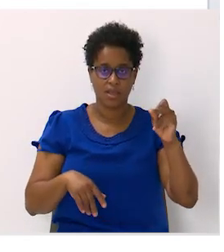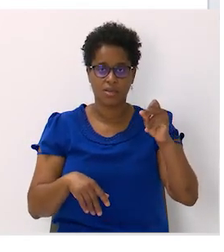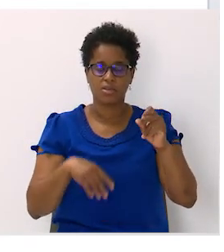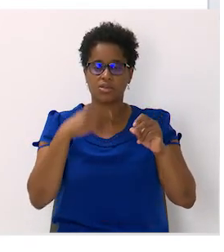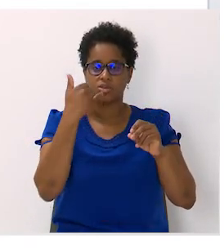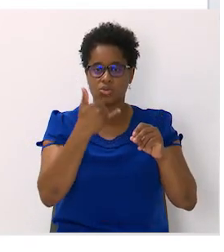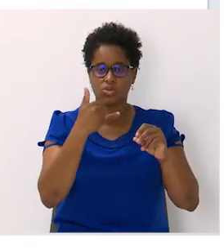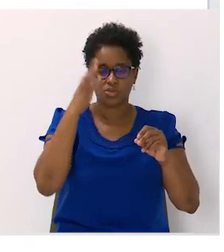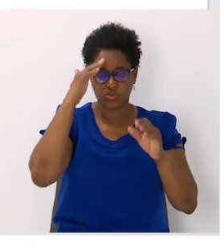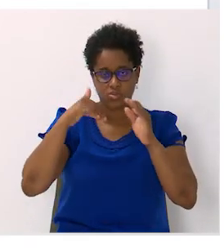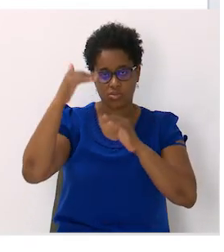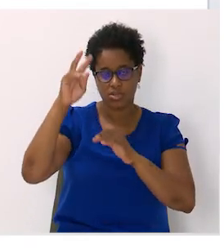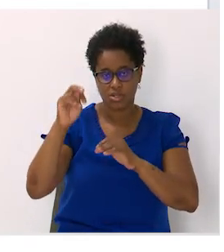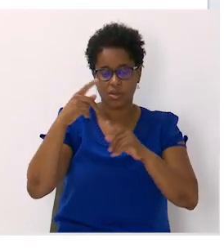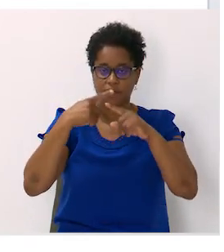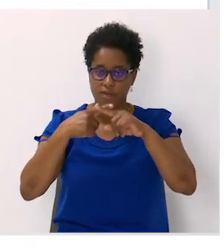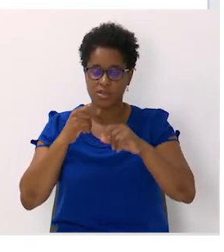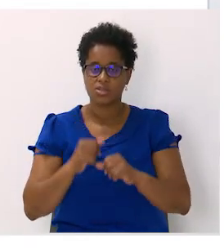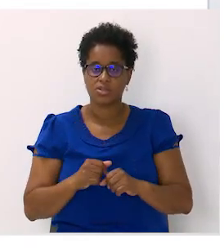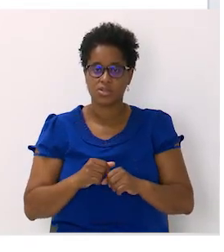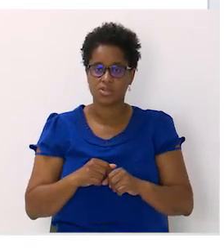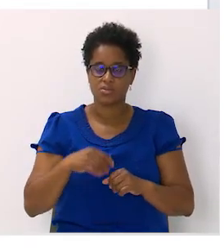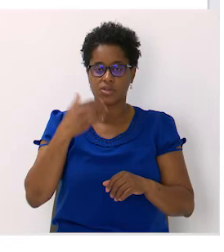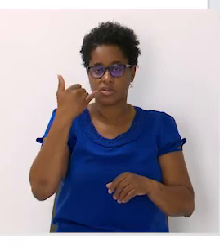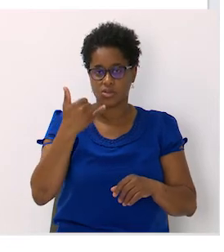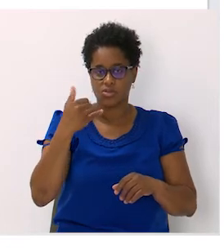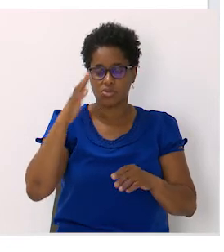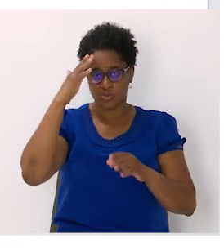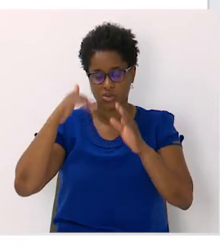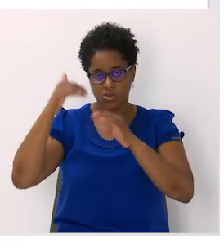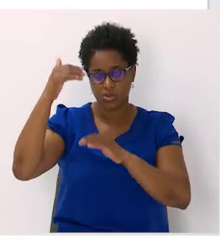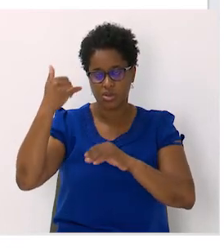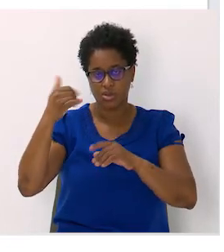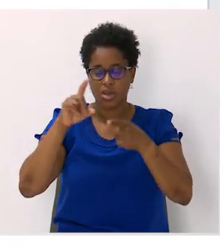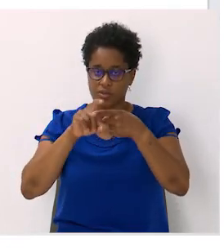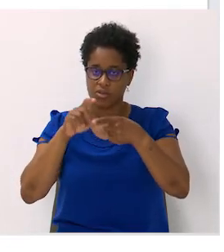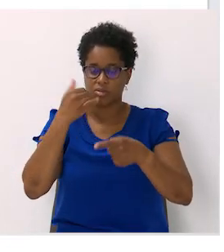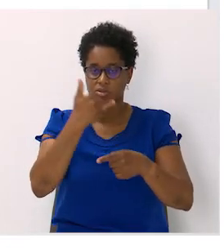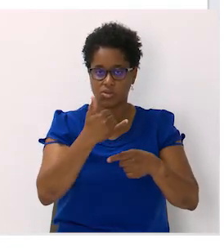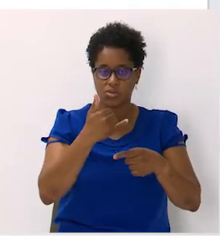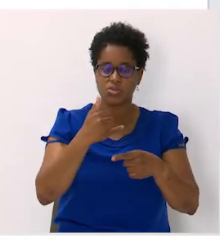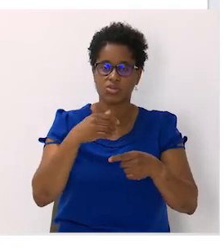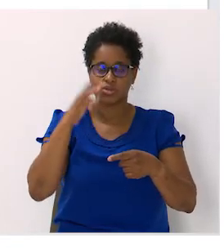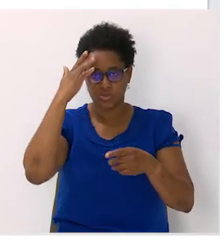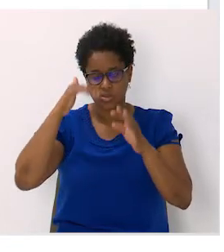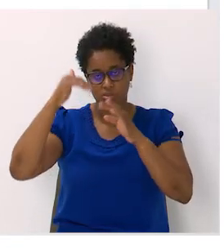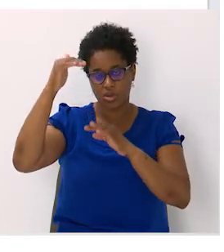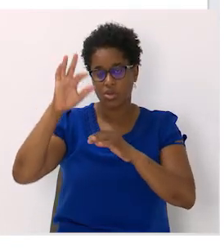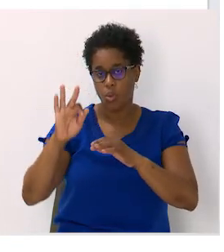A, 2 expoente 3 vezes 2 expoente 2 a dividir por 2 de